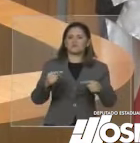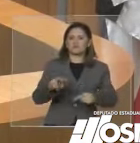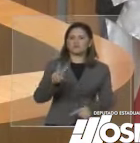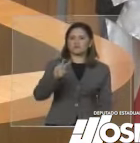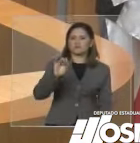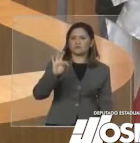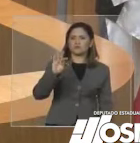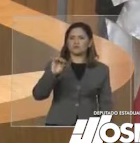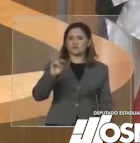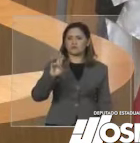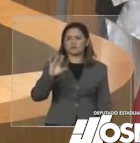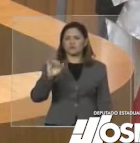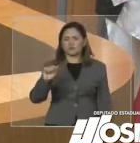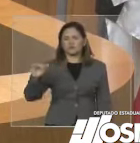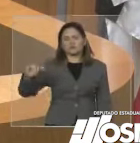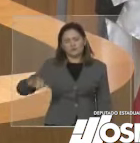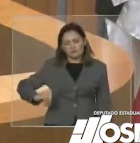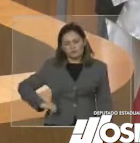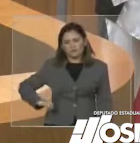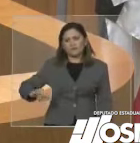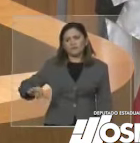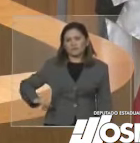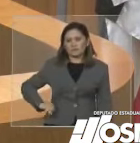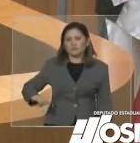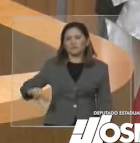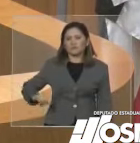que sofremos junto, mas